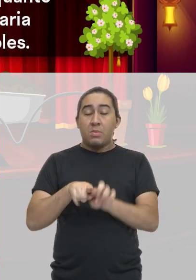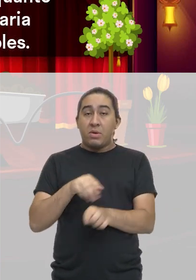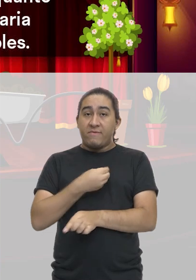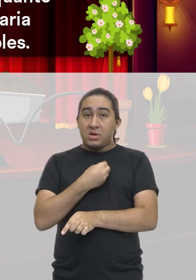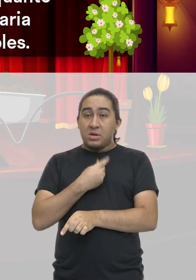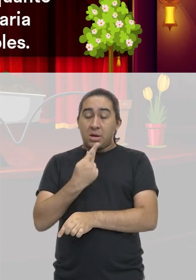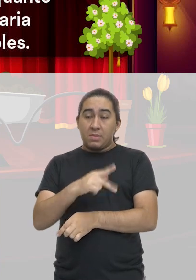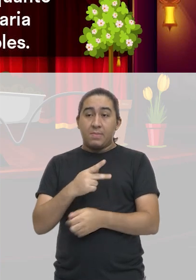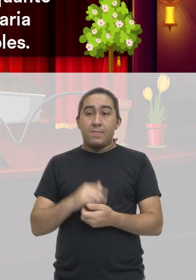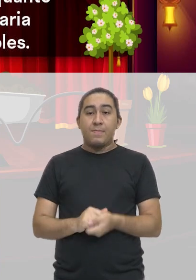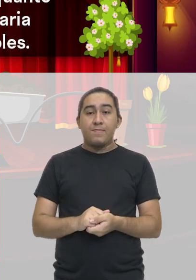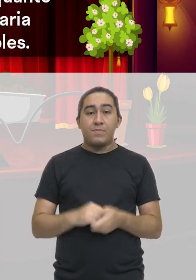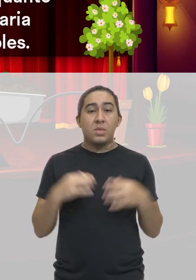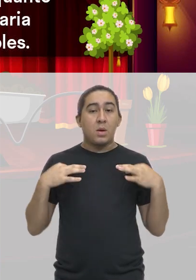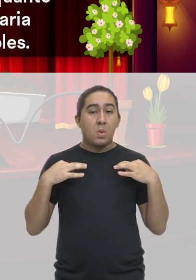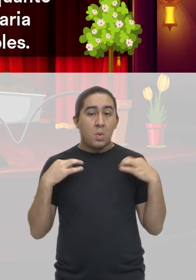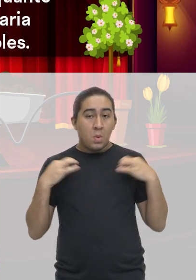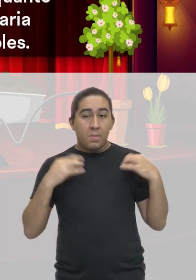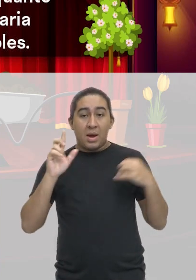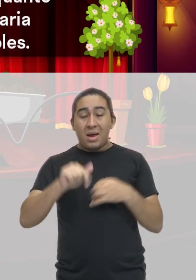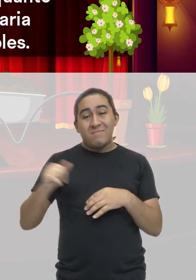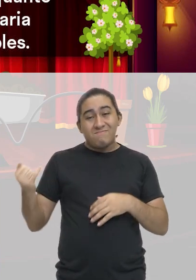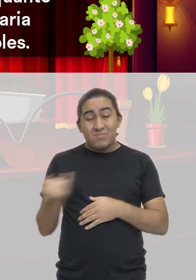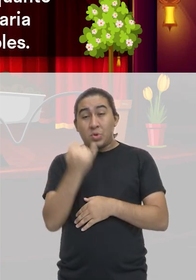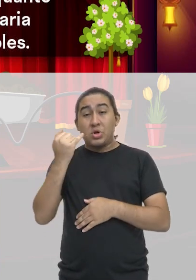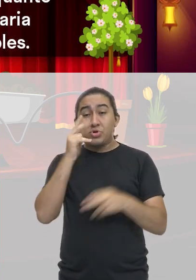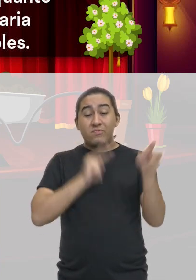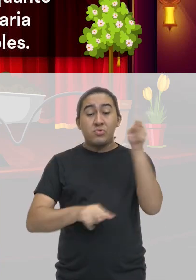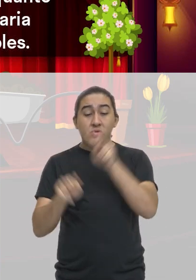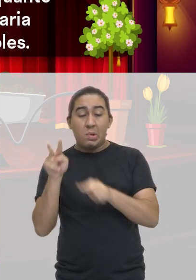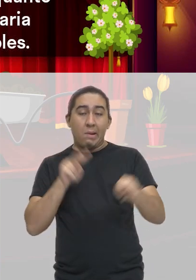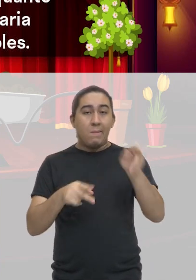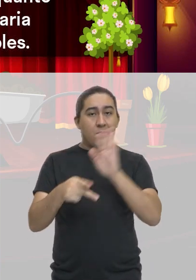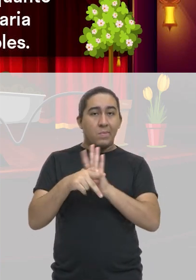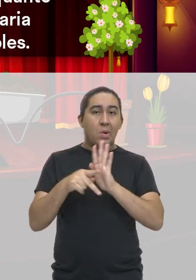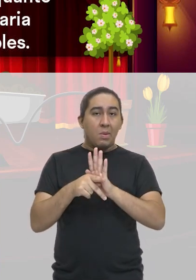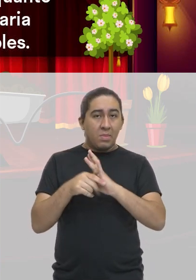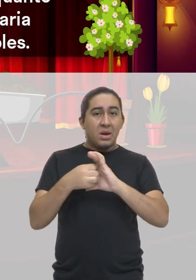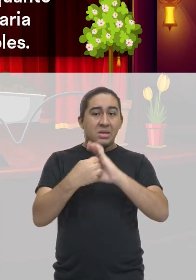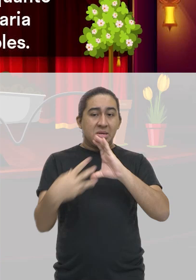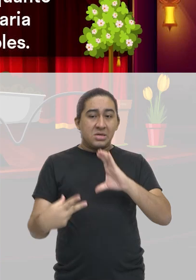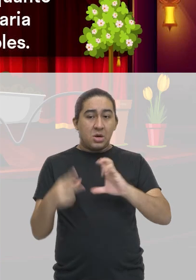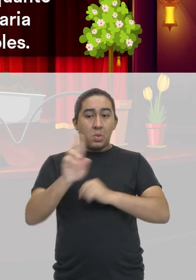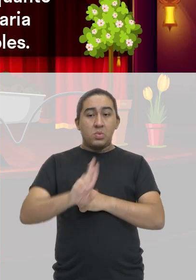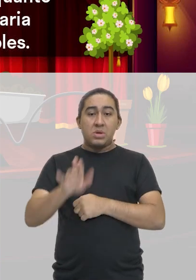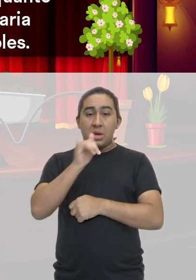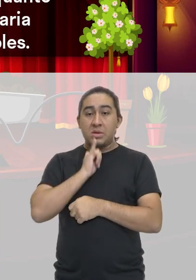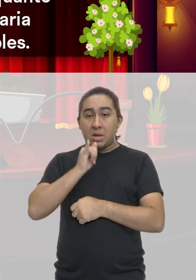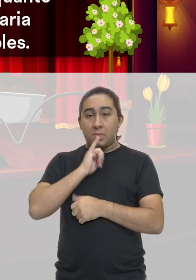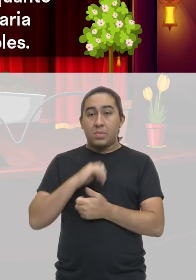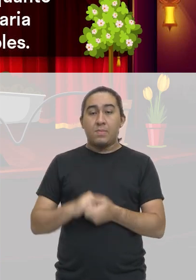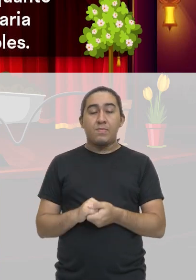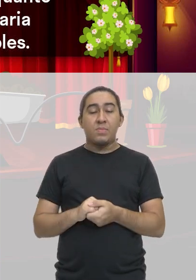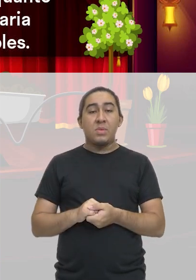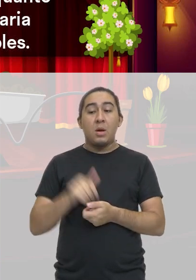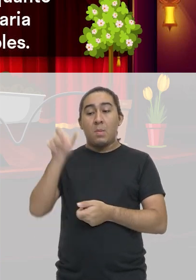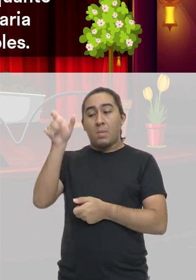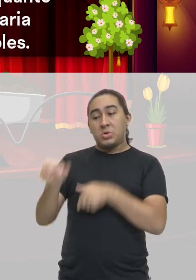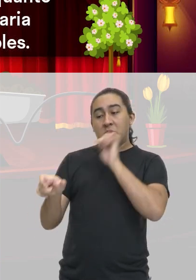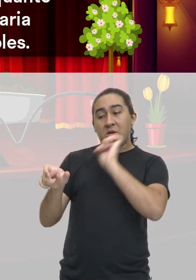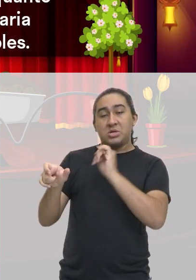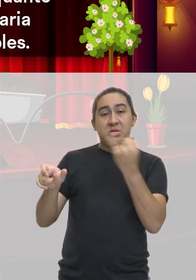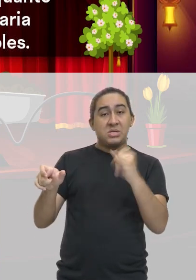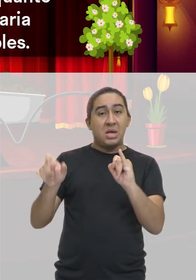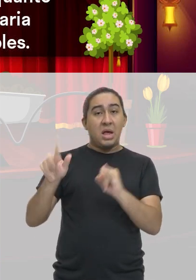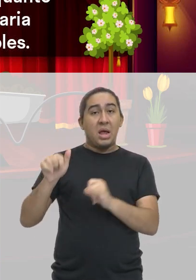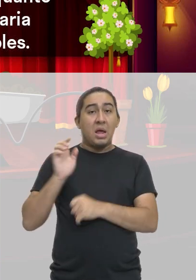O figurino é uma das partes mais visíveis da caracterização. Exemplo, um personagem nobre